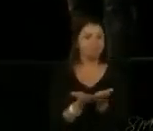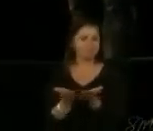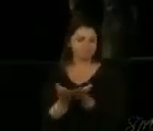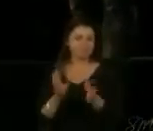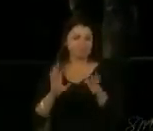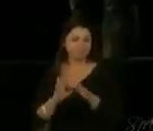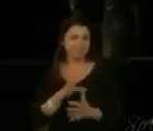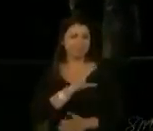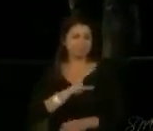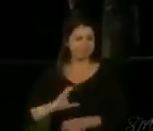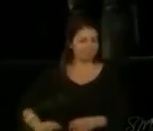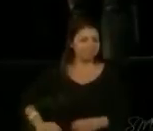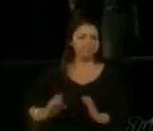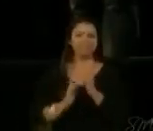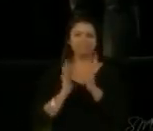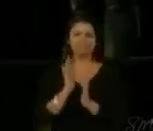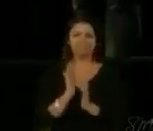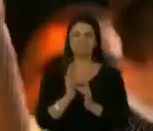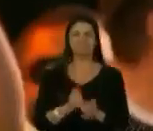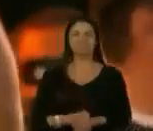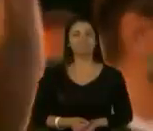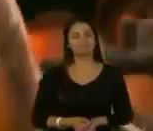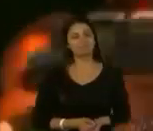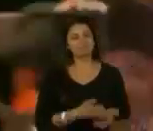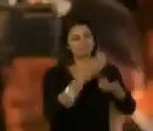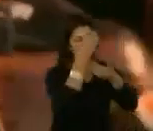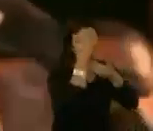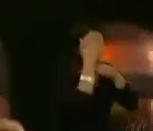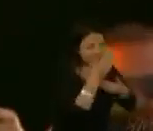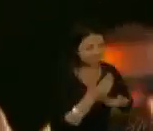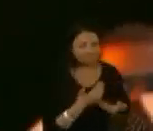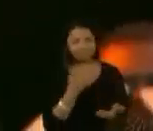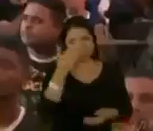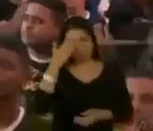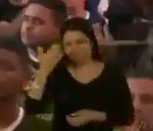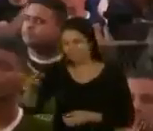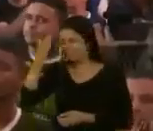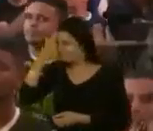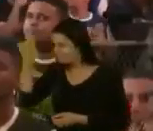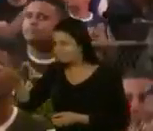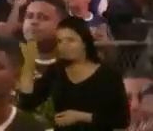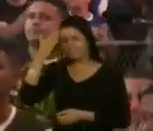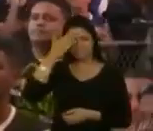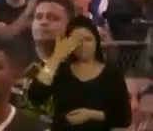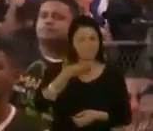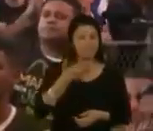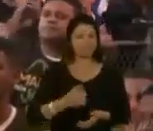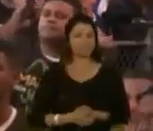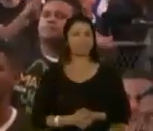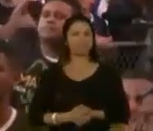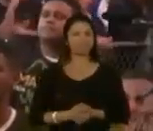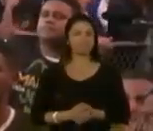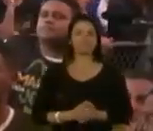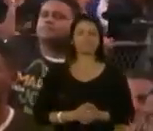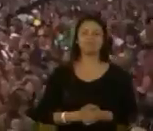Obrigada, obrigada. Obrigada.